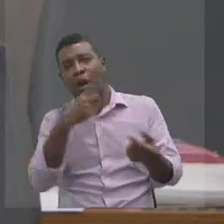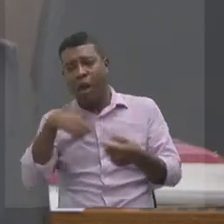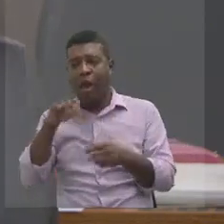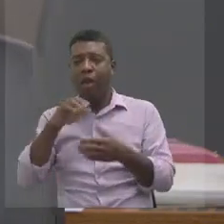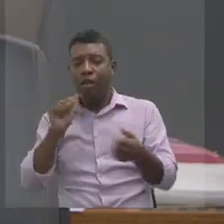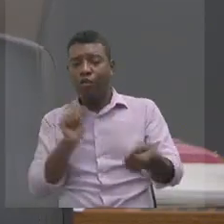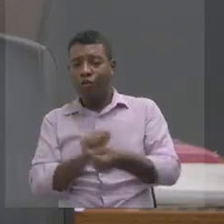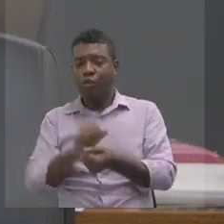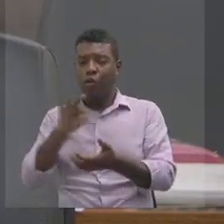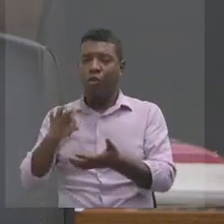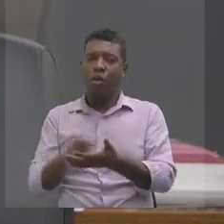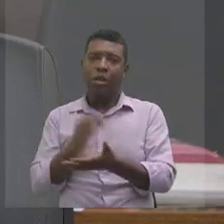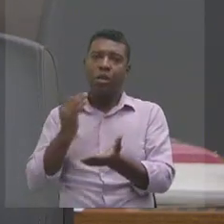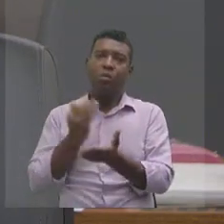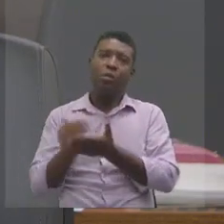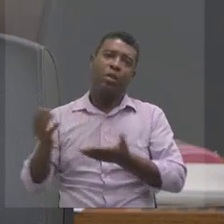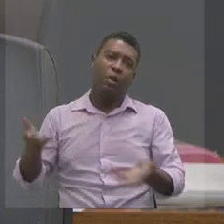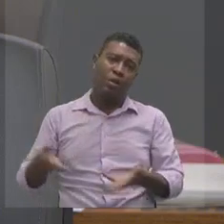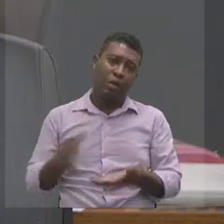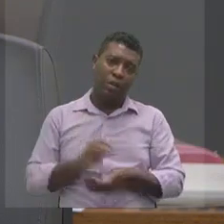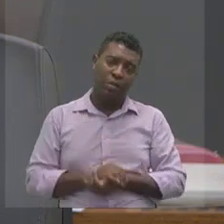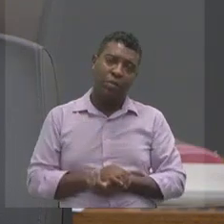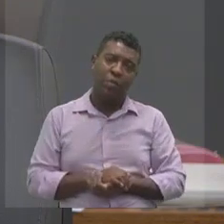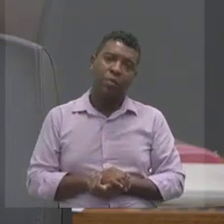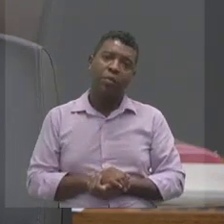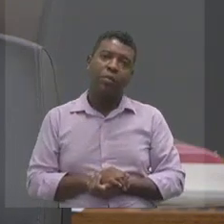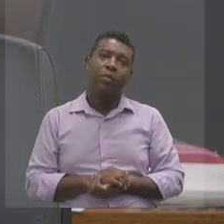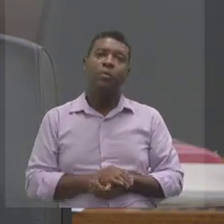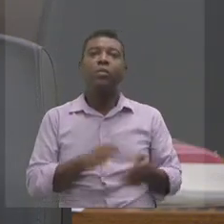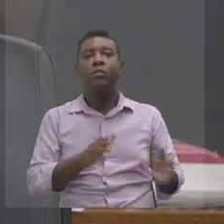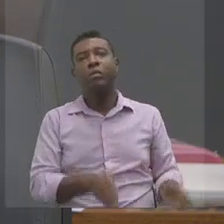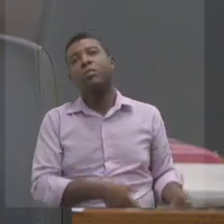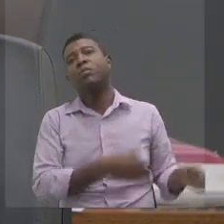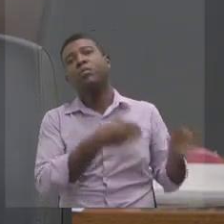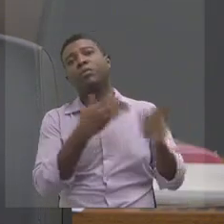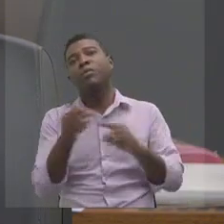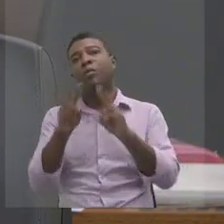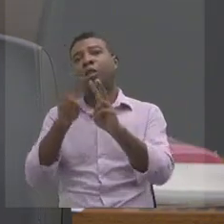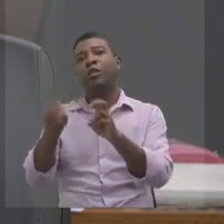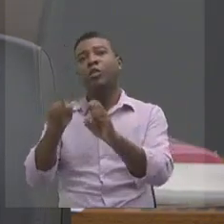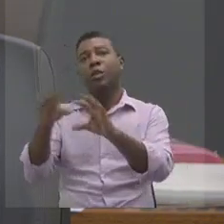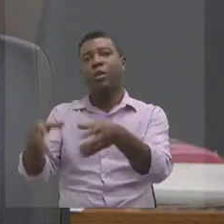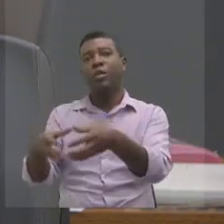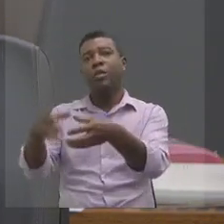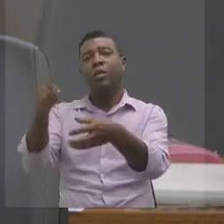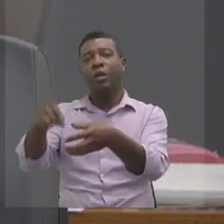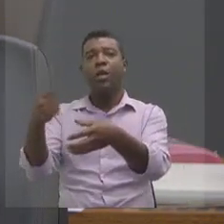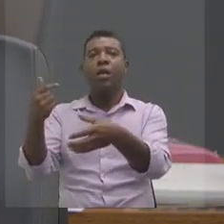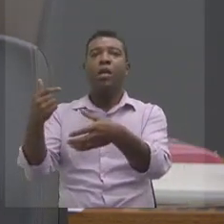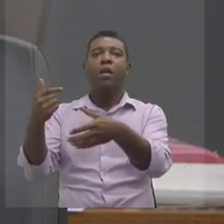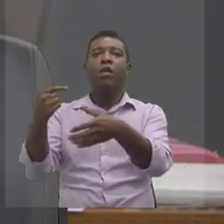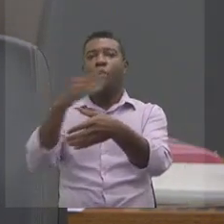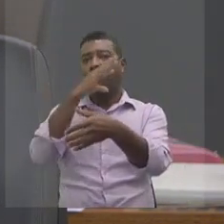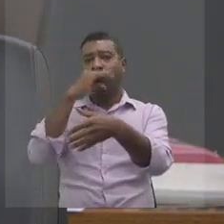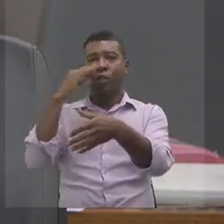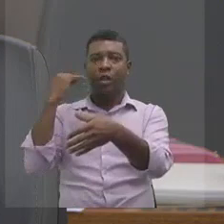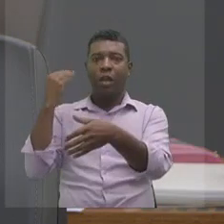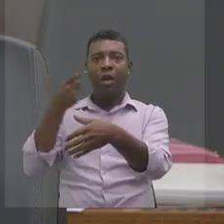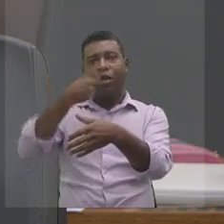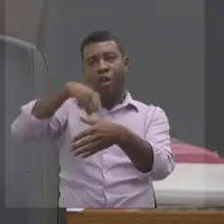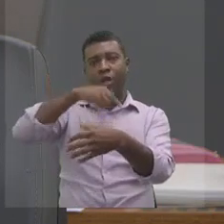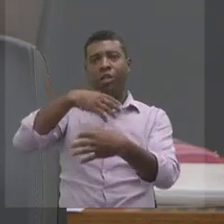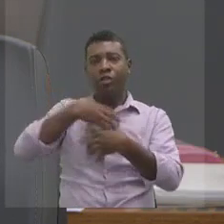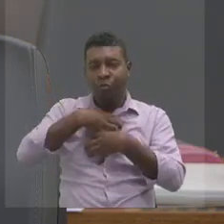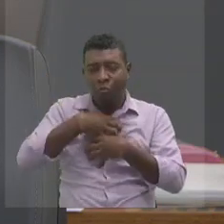é em relação então a questão dos trabalhadores a gente se solidaria também